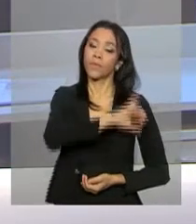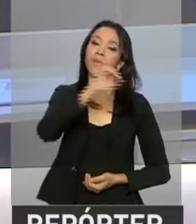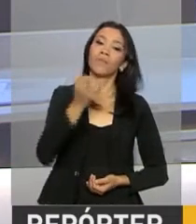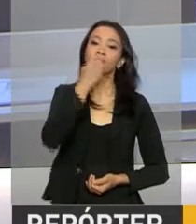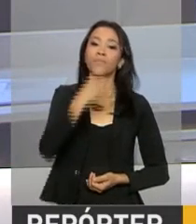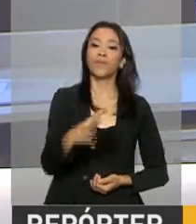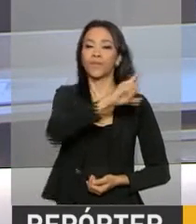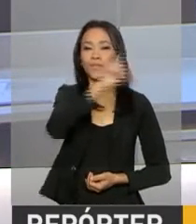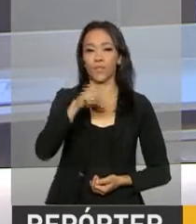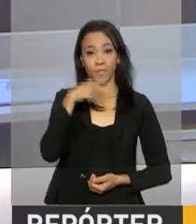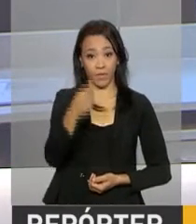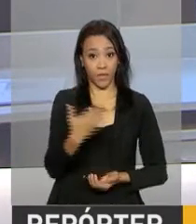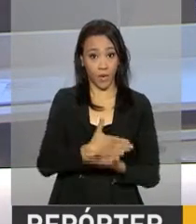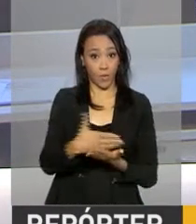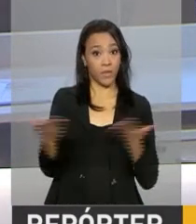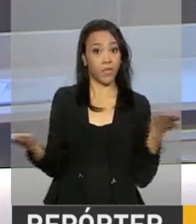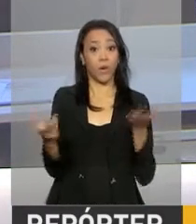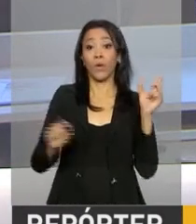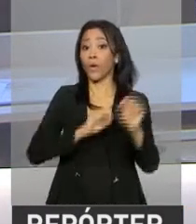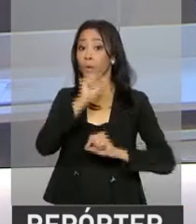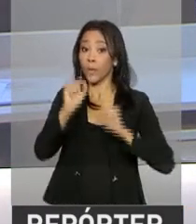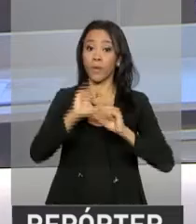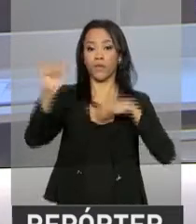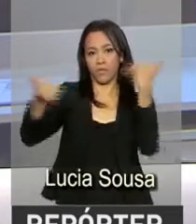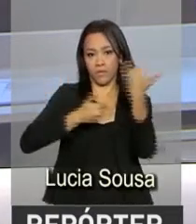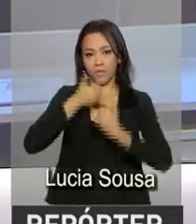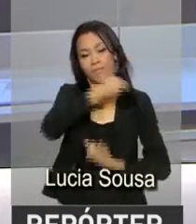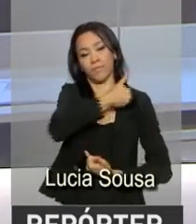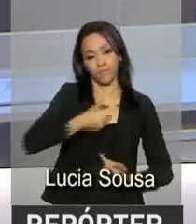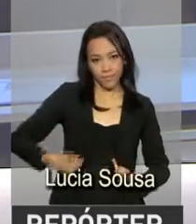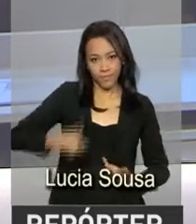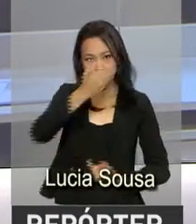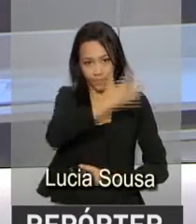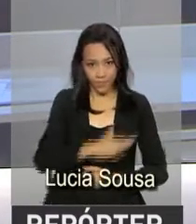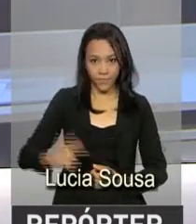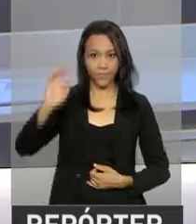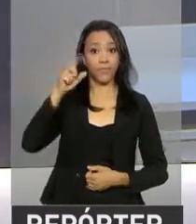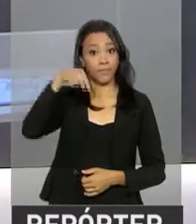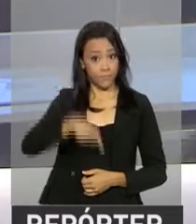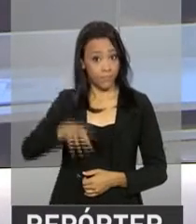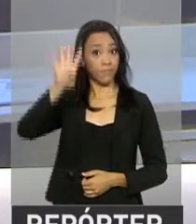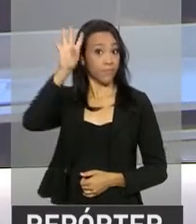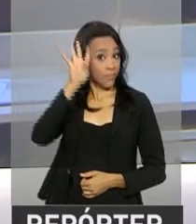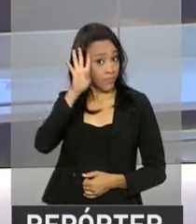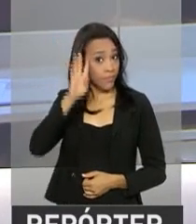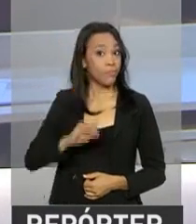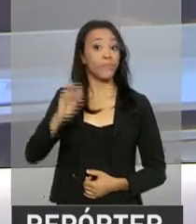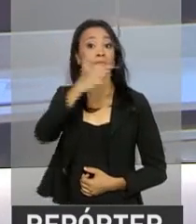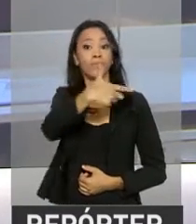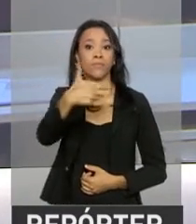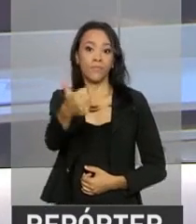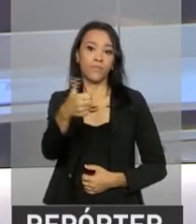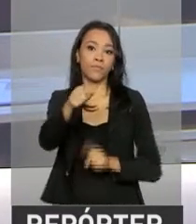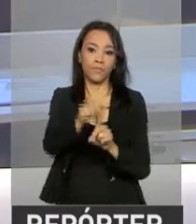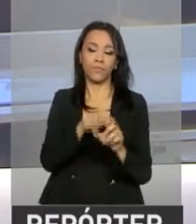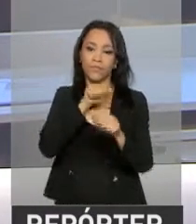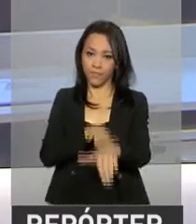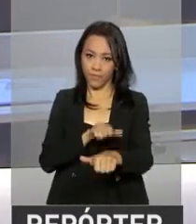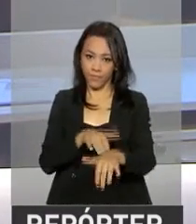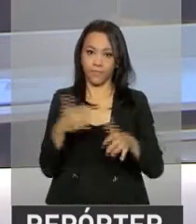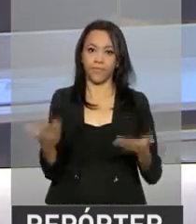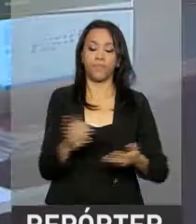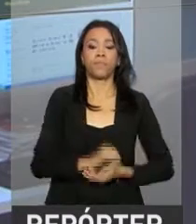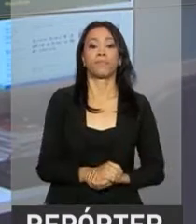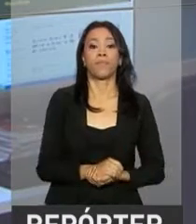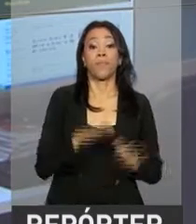Olá, bom dia para você. Começa agora o Repórter NBR e as notícias do governo federal desta quarta-feira, 21 de